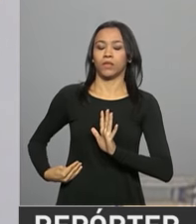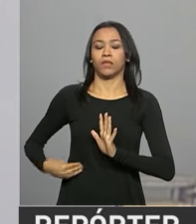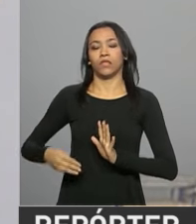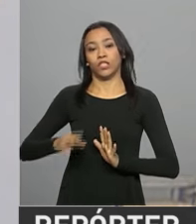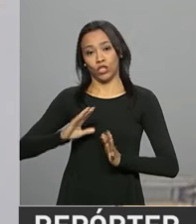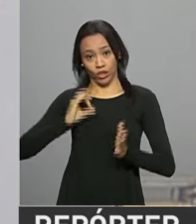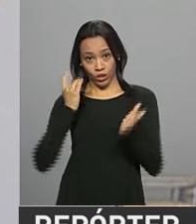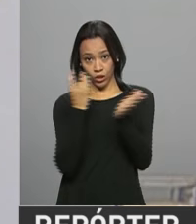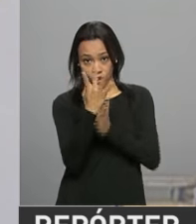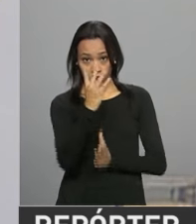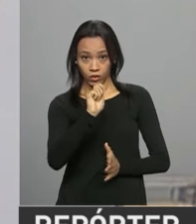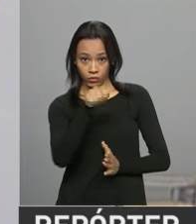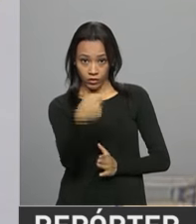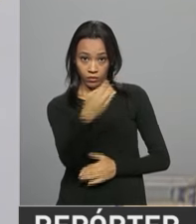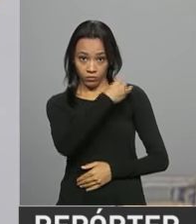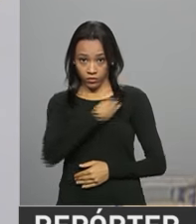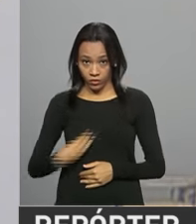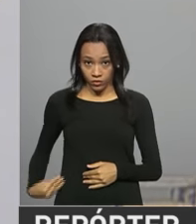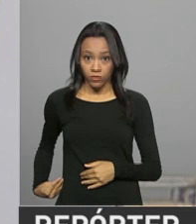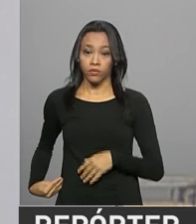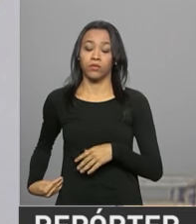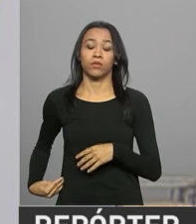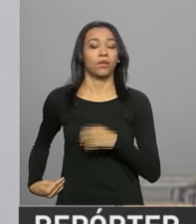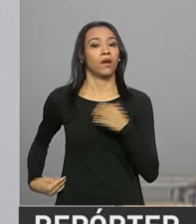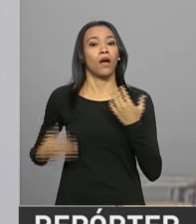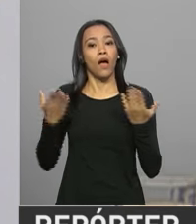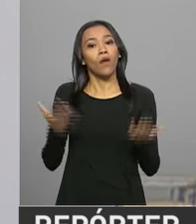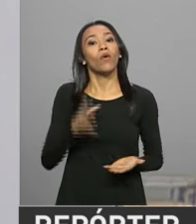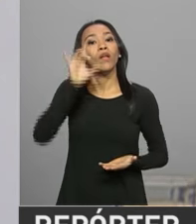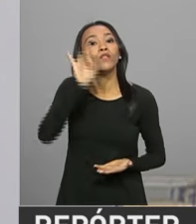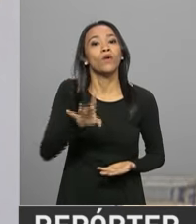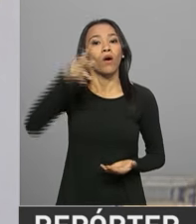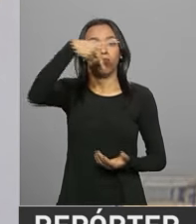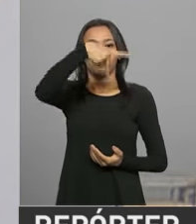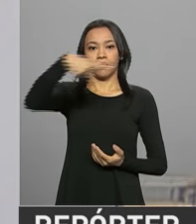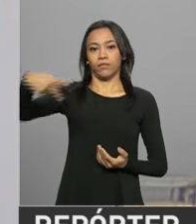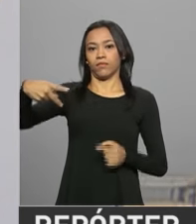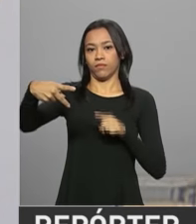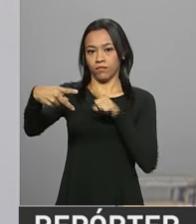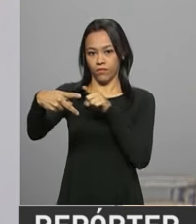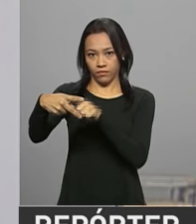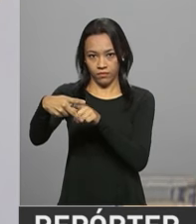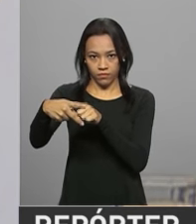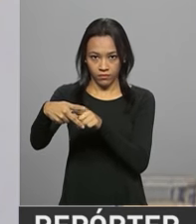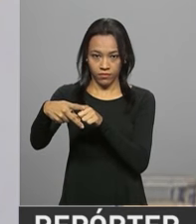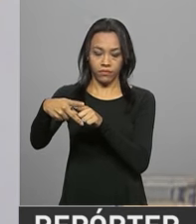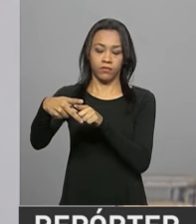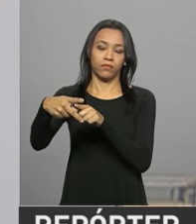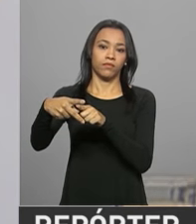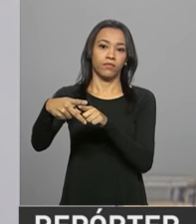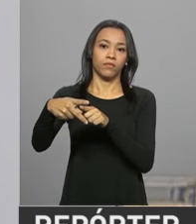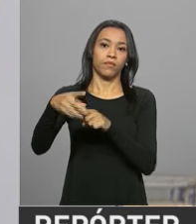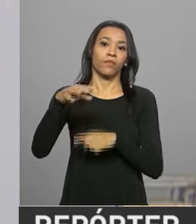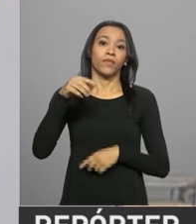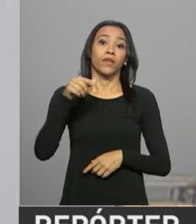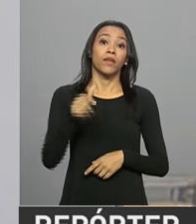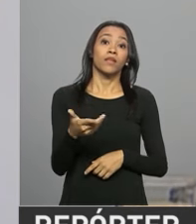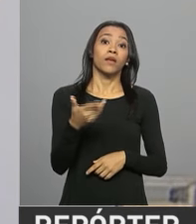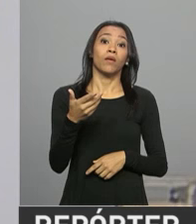lado, a prerrogativa de foro especial que é garantida ao ministro, ela